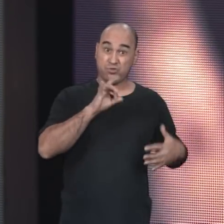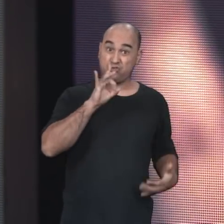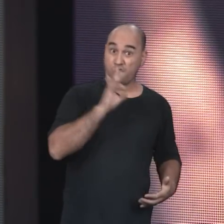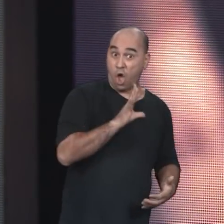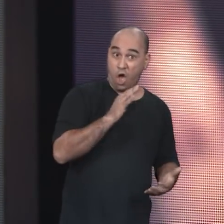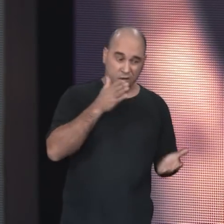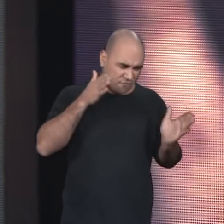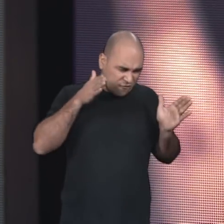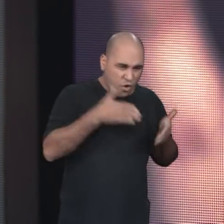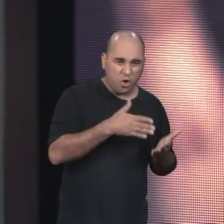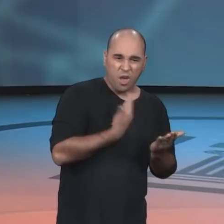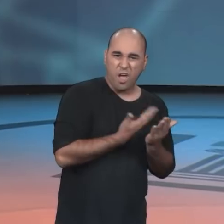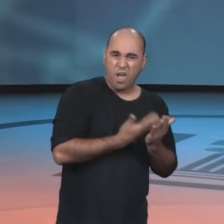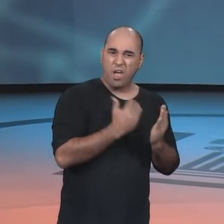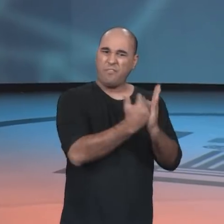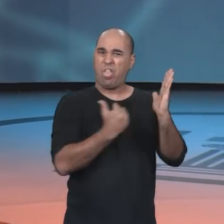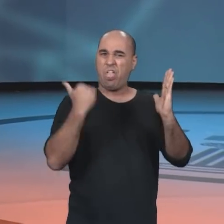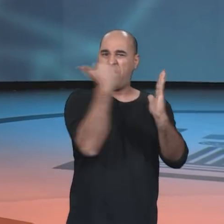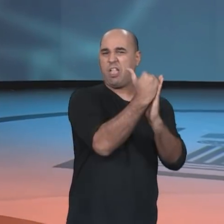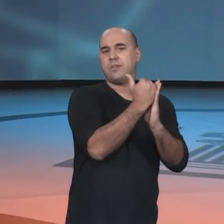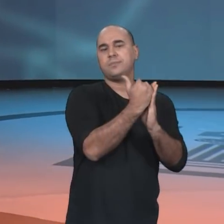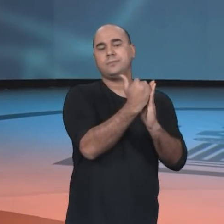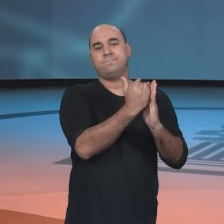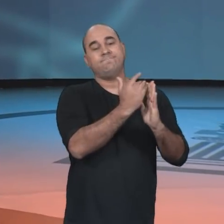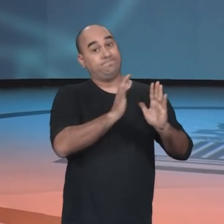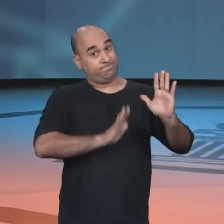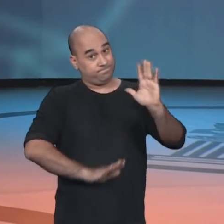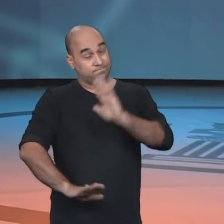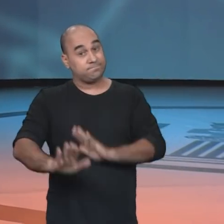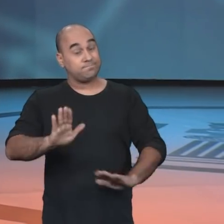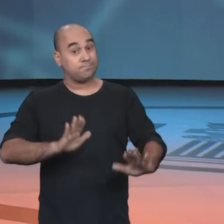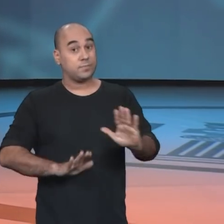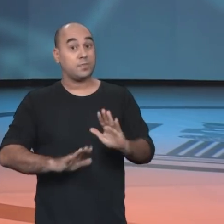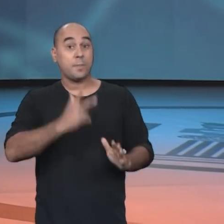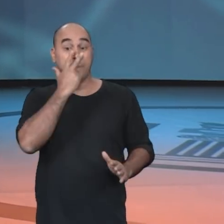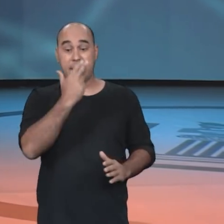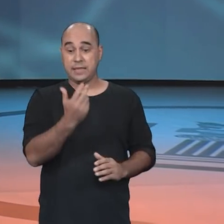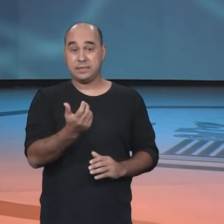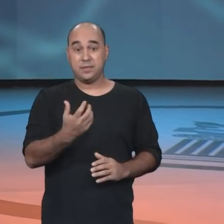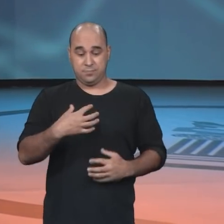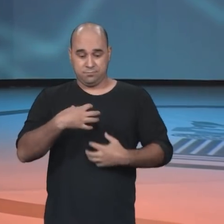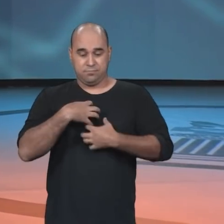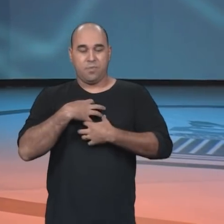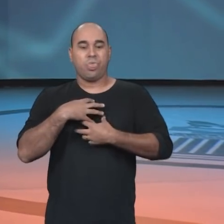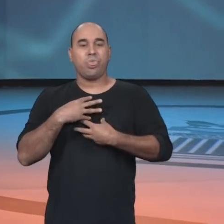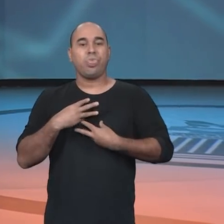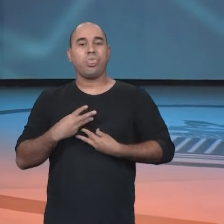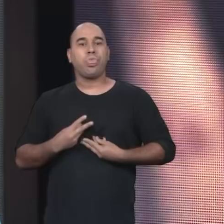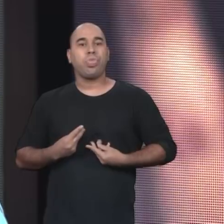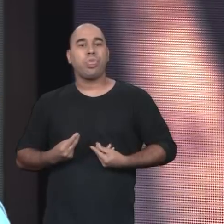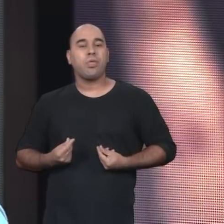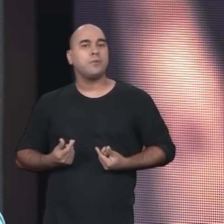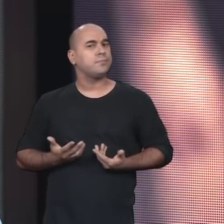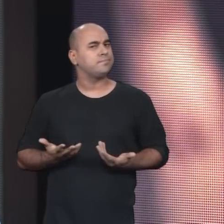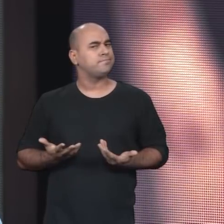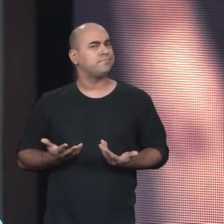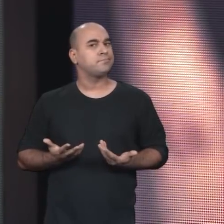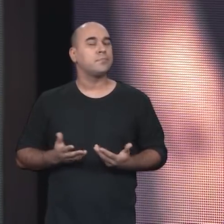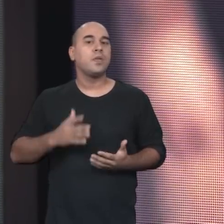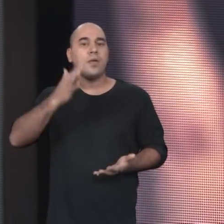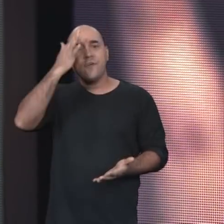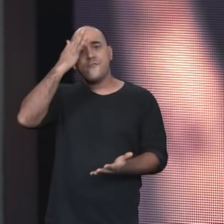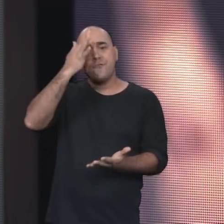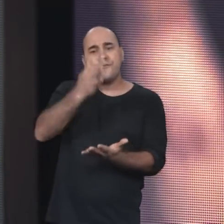um relacionamento frio, sem emoção. Então, quando me perguntam, a fé é um sentimento ou é um